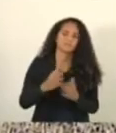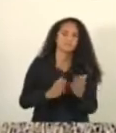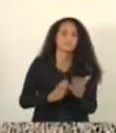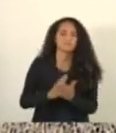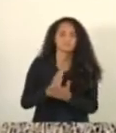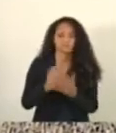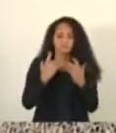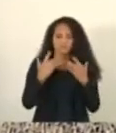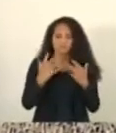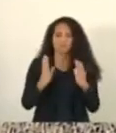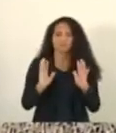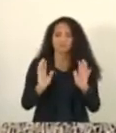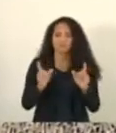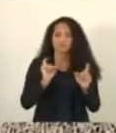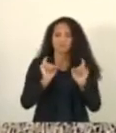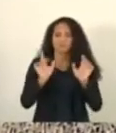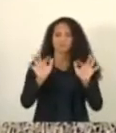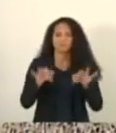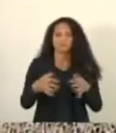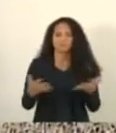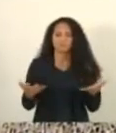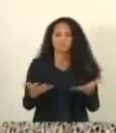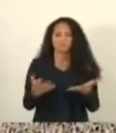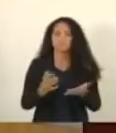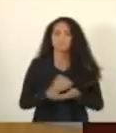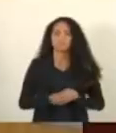em plenário. Está encerrada a sessão.